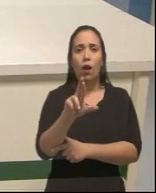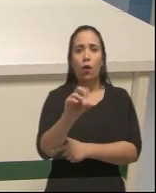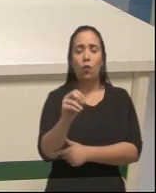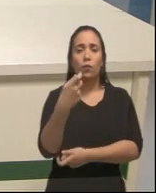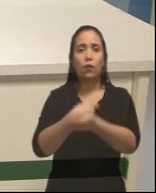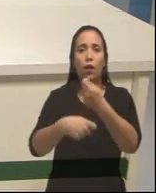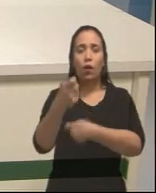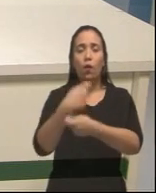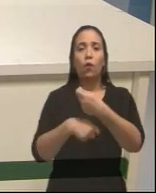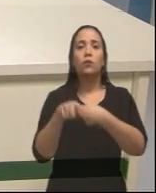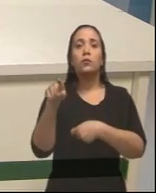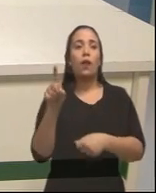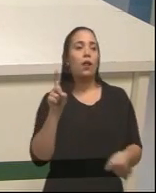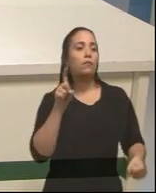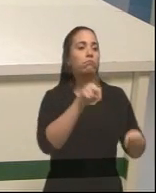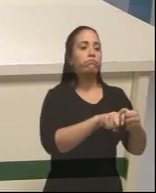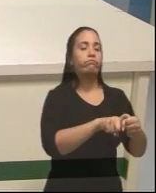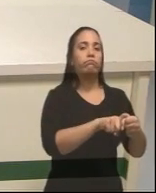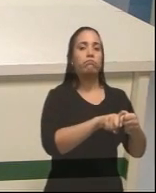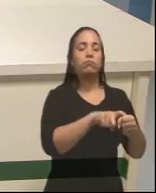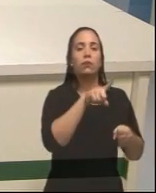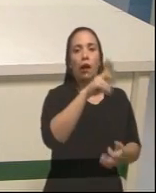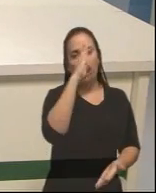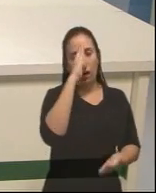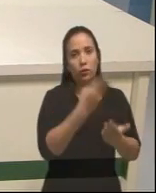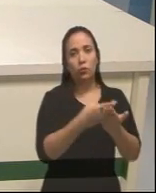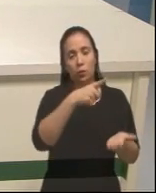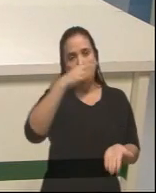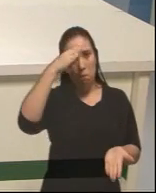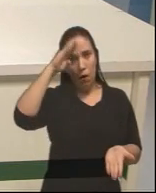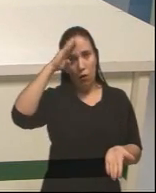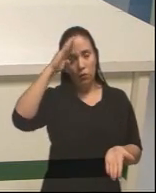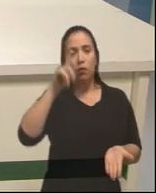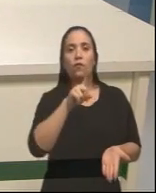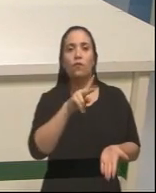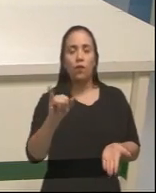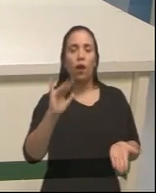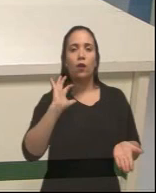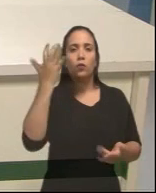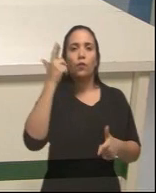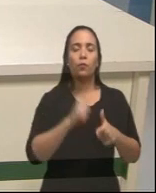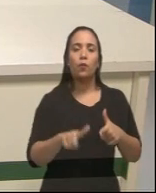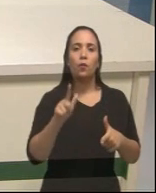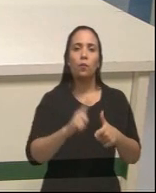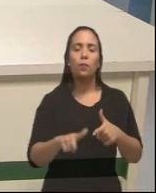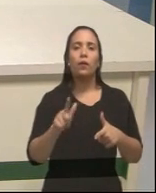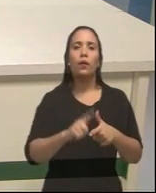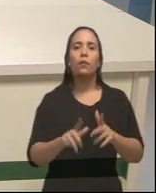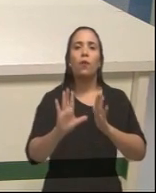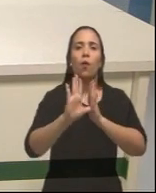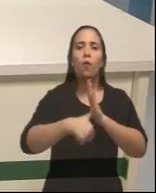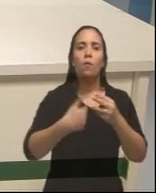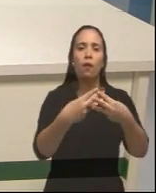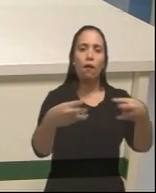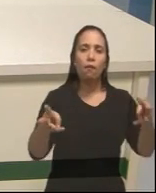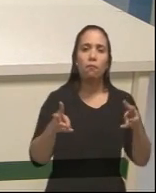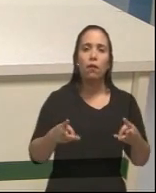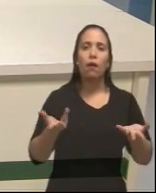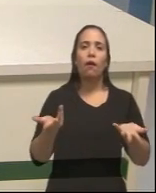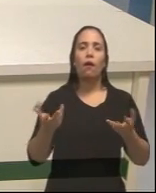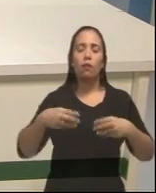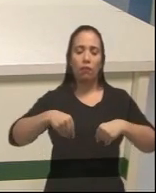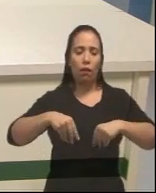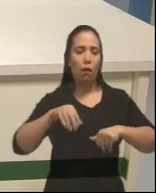o Bolsonaro, porque eles estão acreditando que o Bolsonaro irá resolver o problema de roubo de carga, de invasão de terra e entre